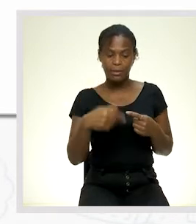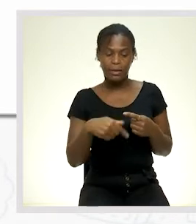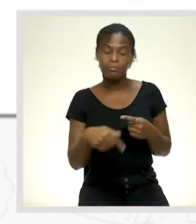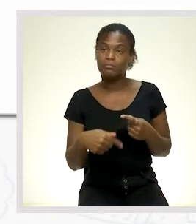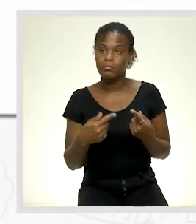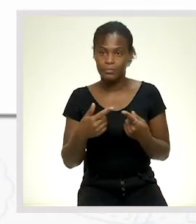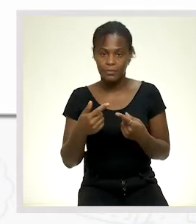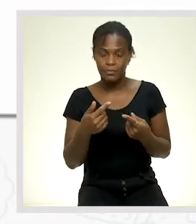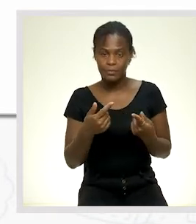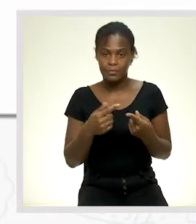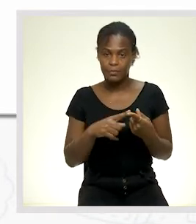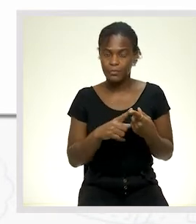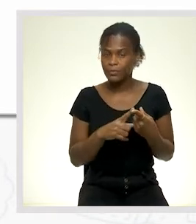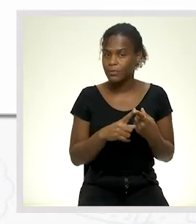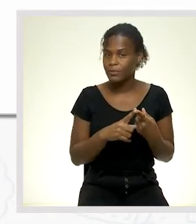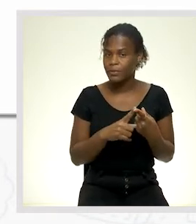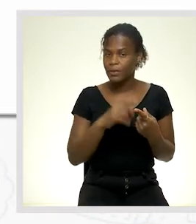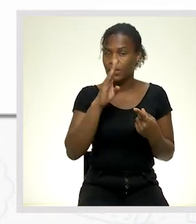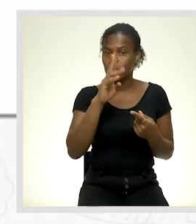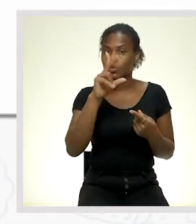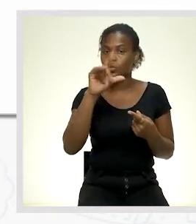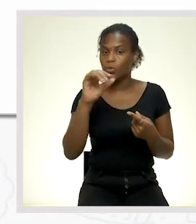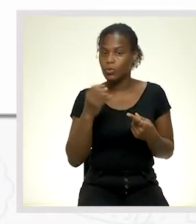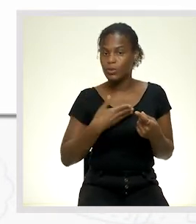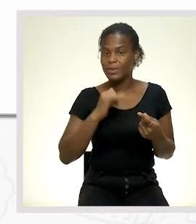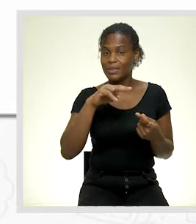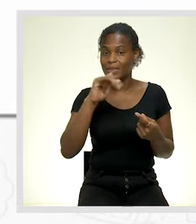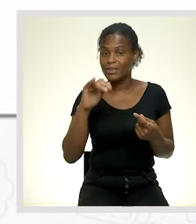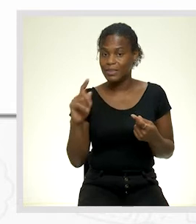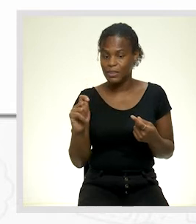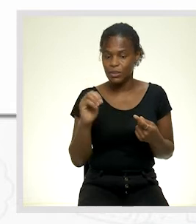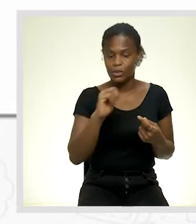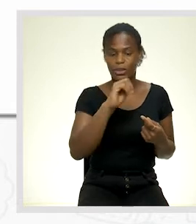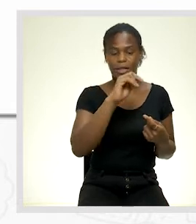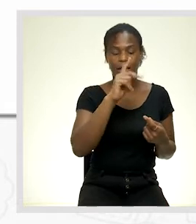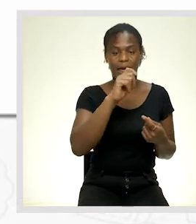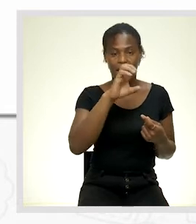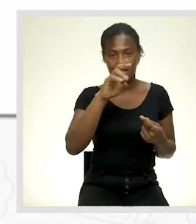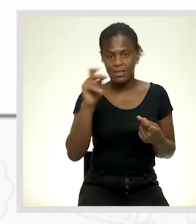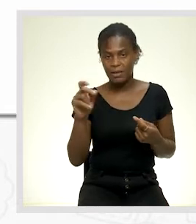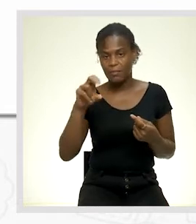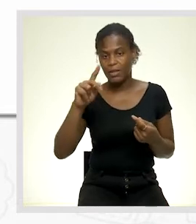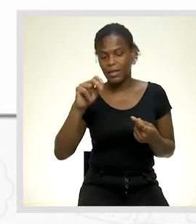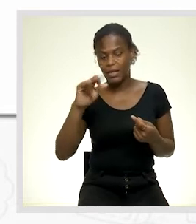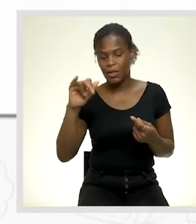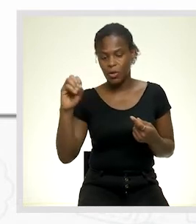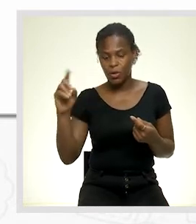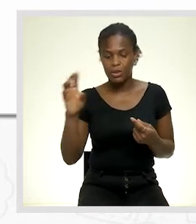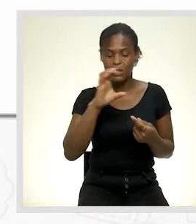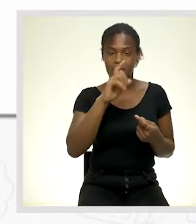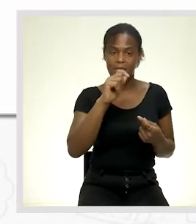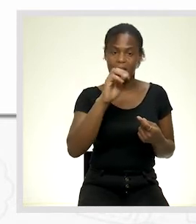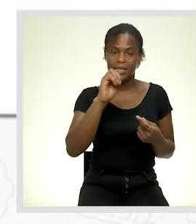realista portuguesa, destacamos aqui nomes como Júlio Diniz, Eça de Queiroz, Cesário Verde, Fialho de